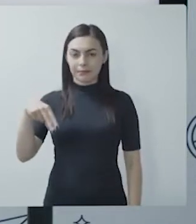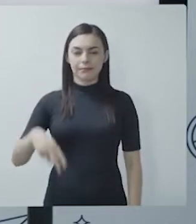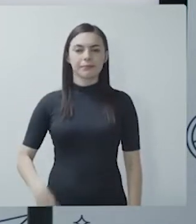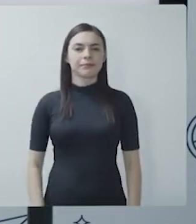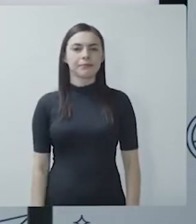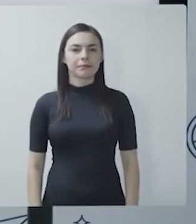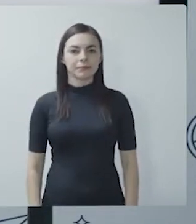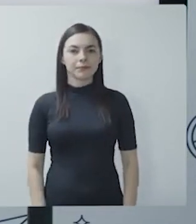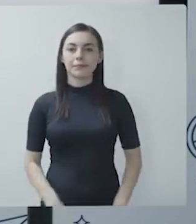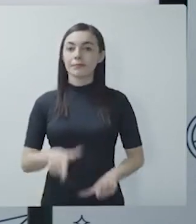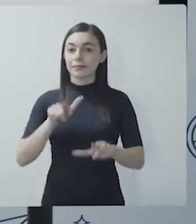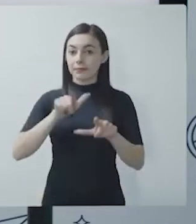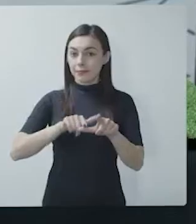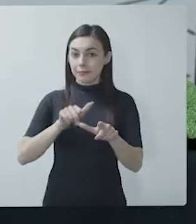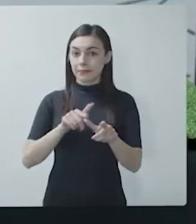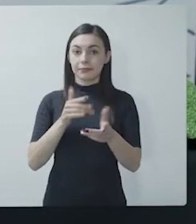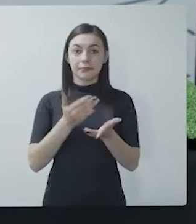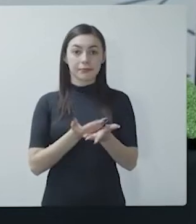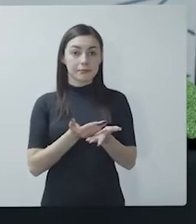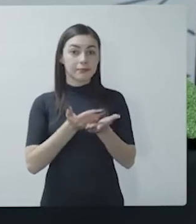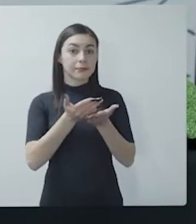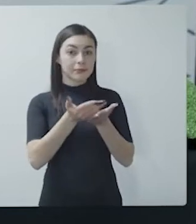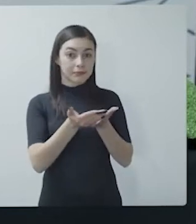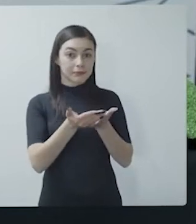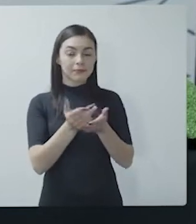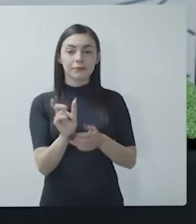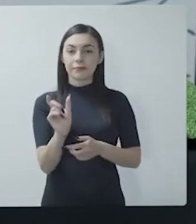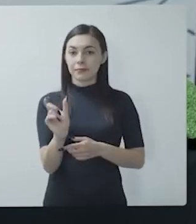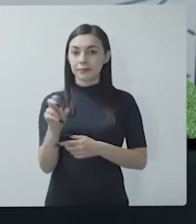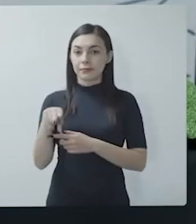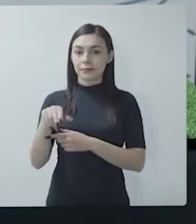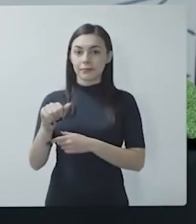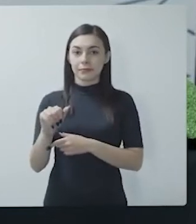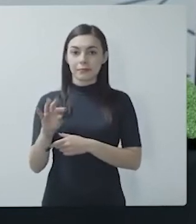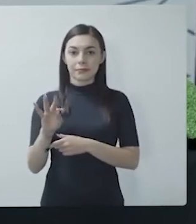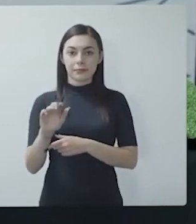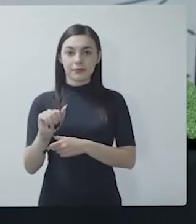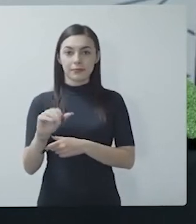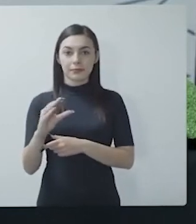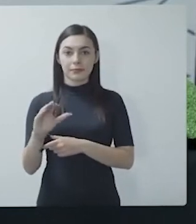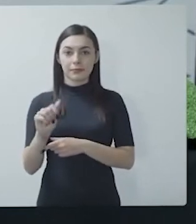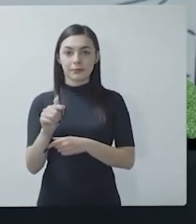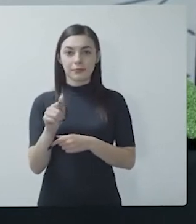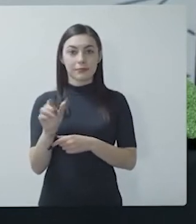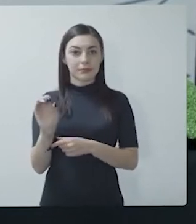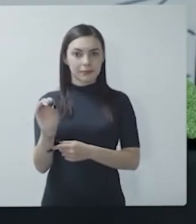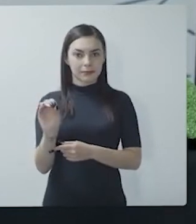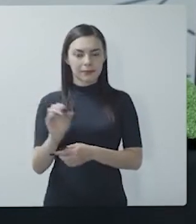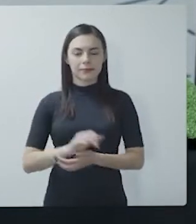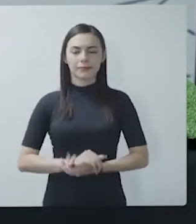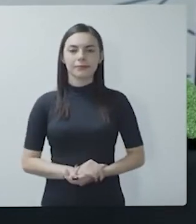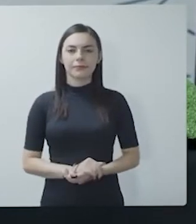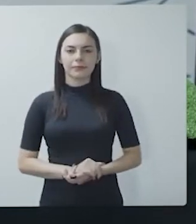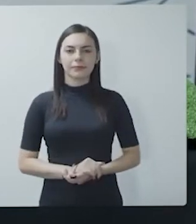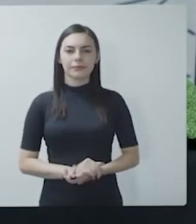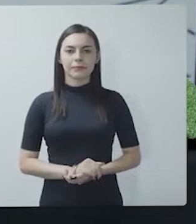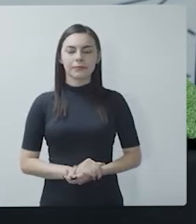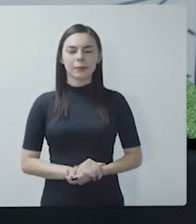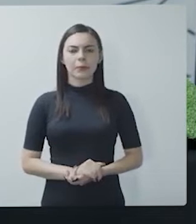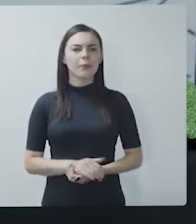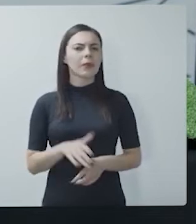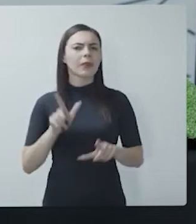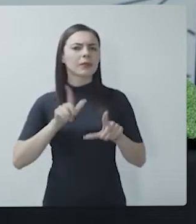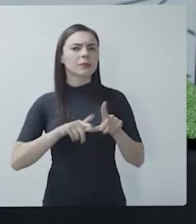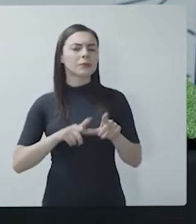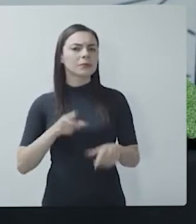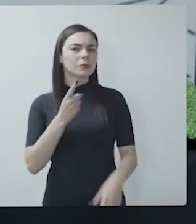N. É a primeira letra da palavra natação. E qual é a última letra da